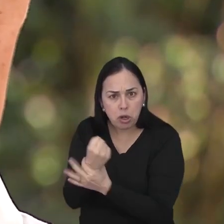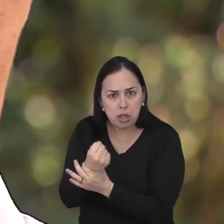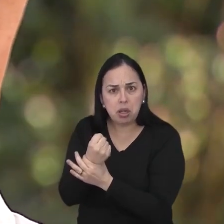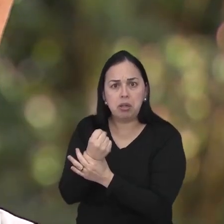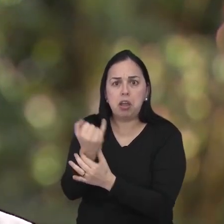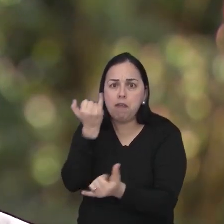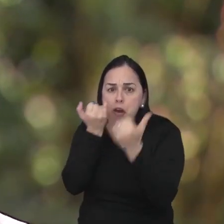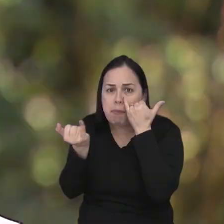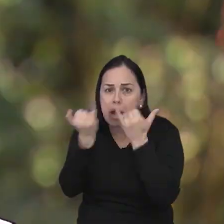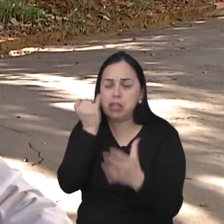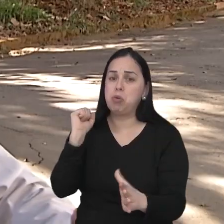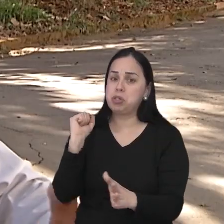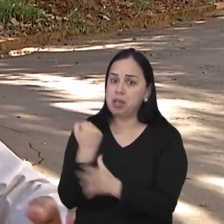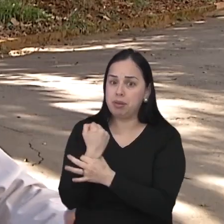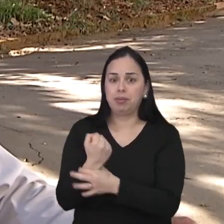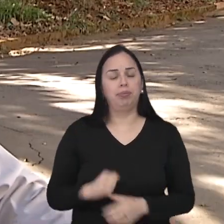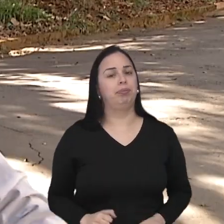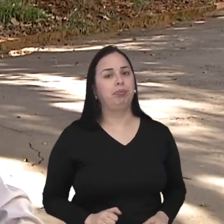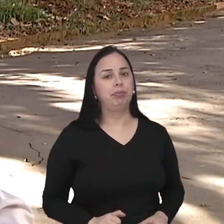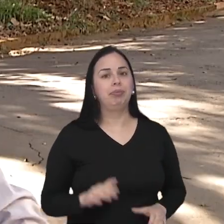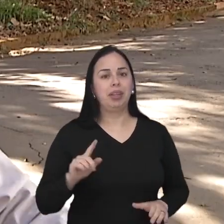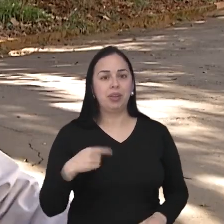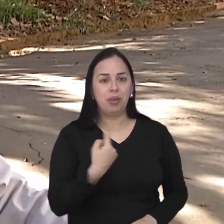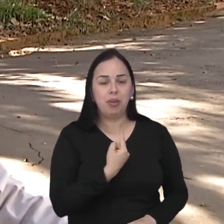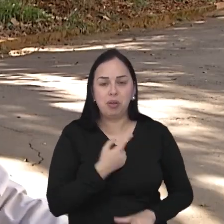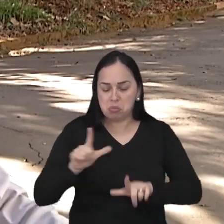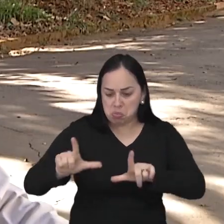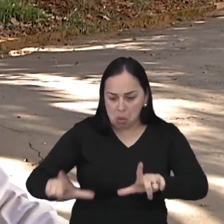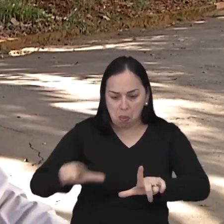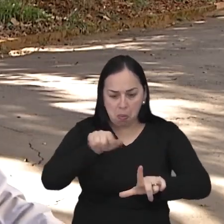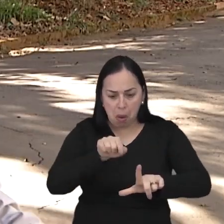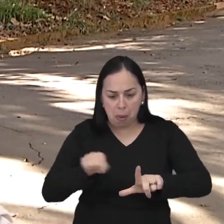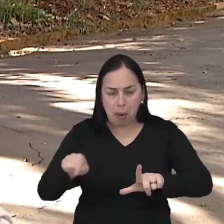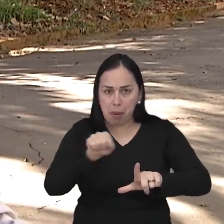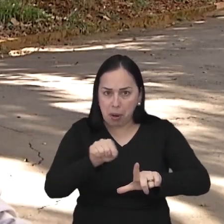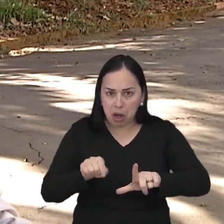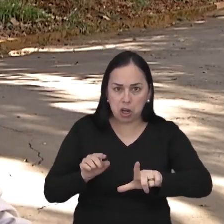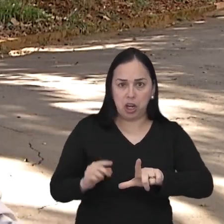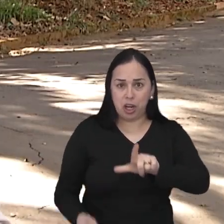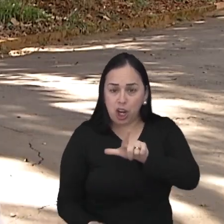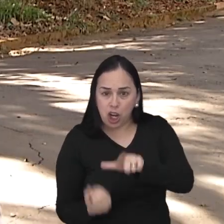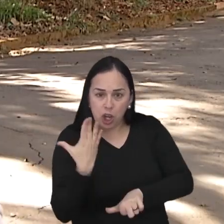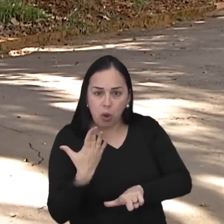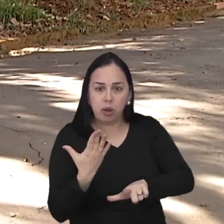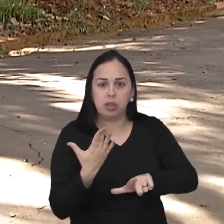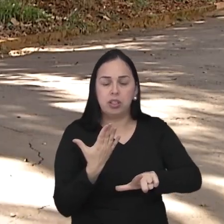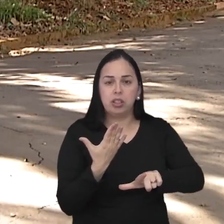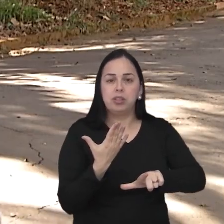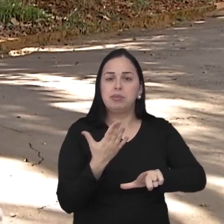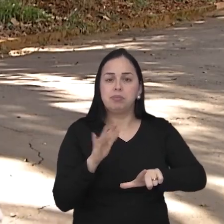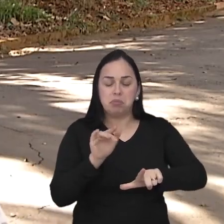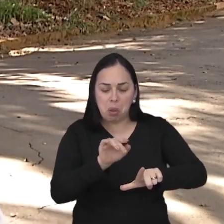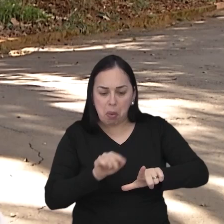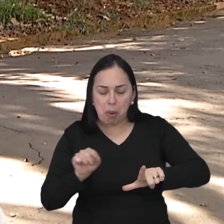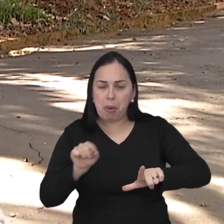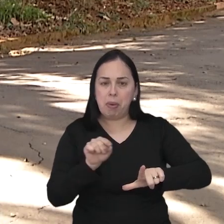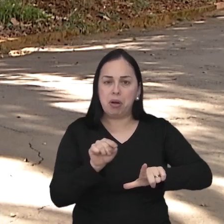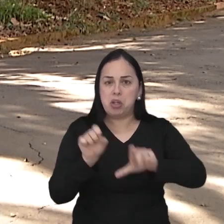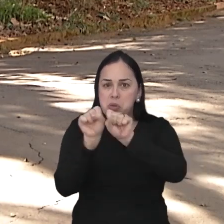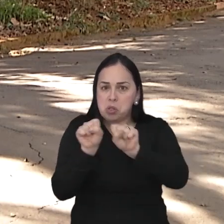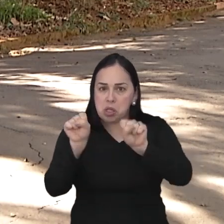garantem o sigilo dos dados. Ela foi construída de tal maneira, que nenhuma